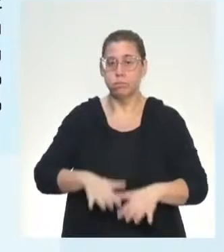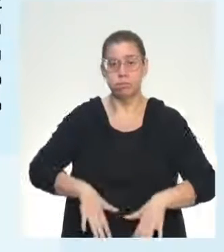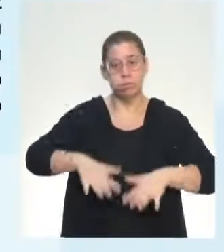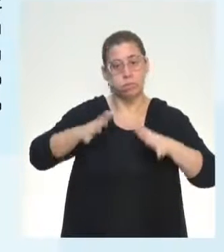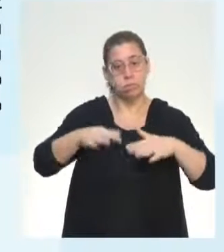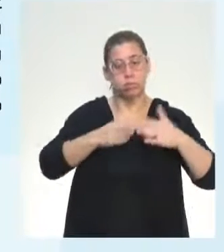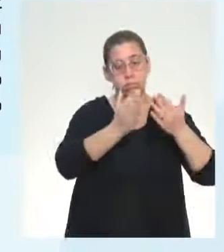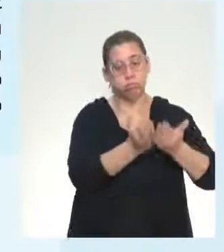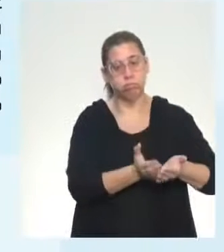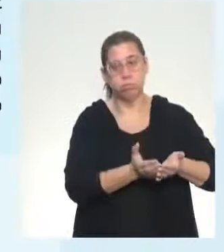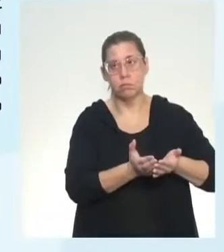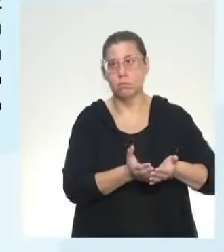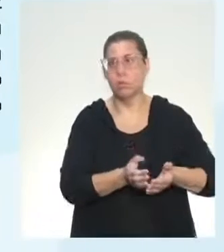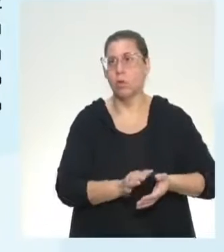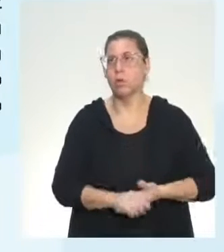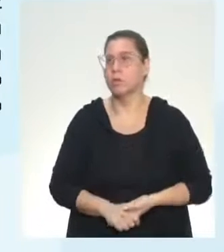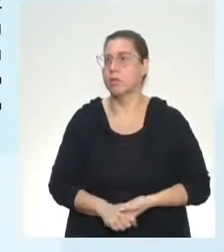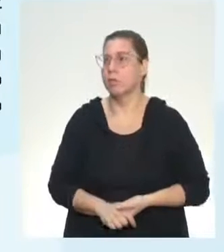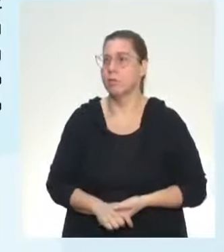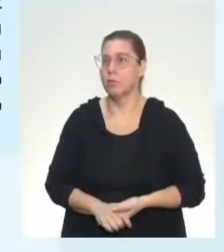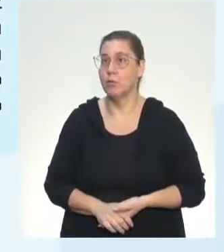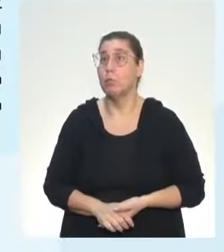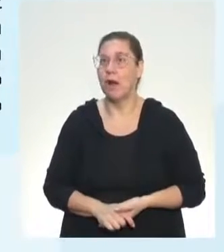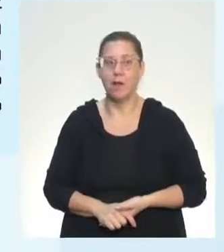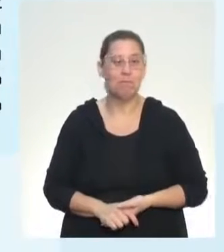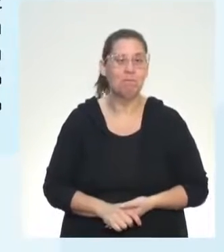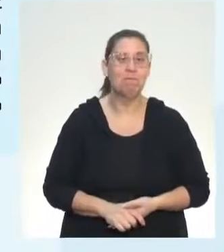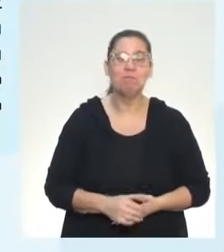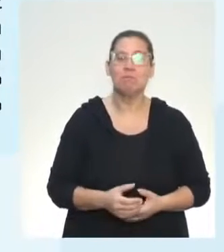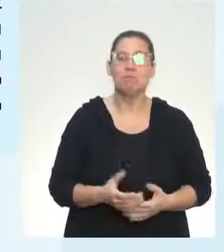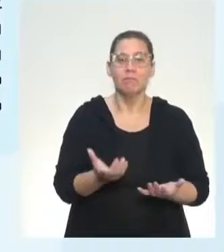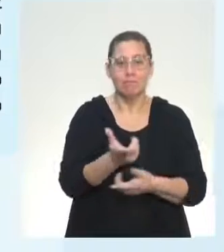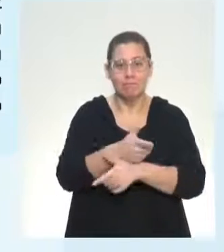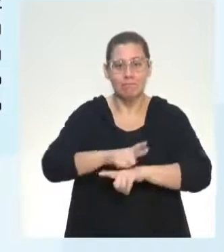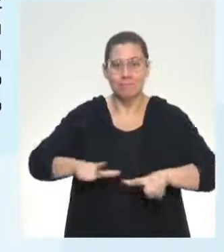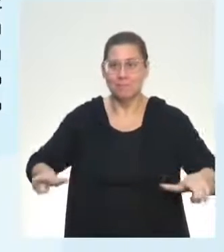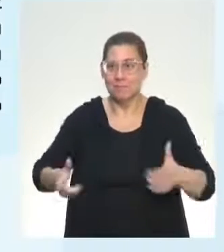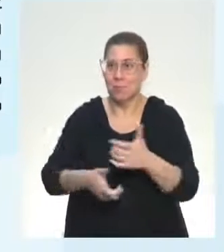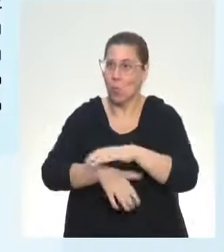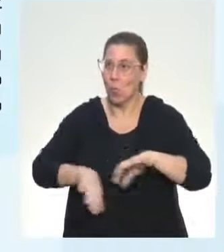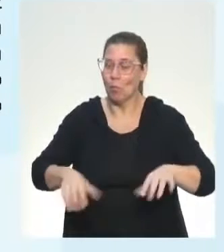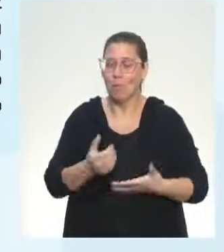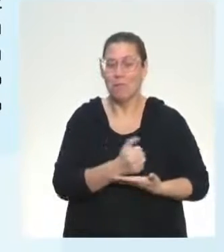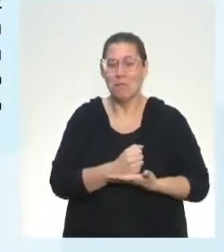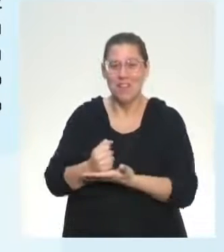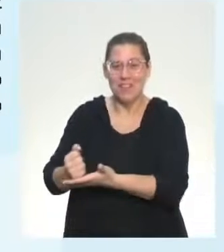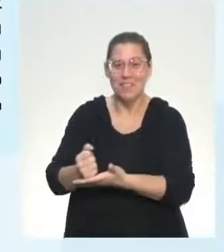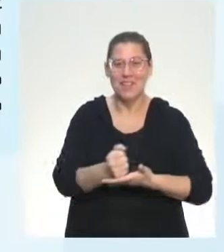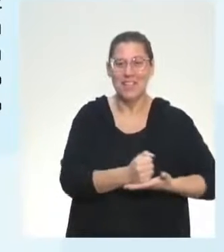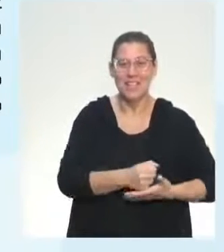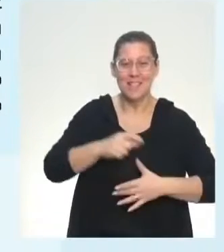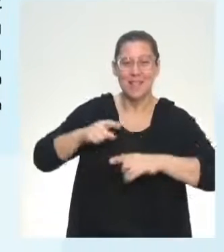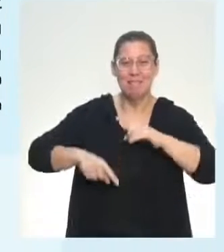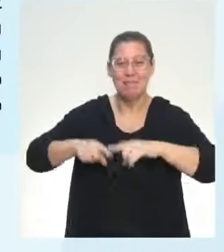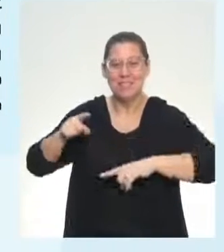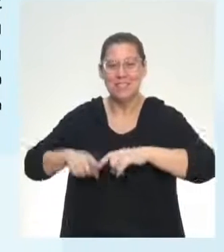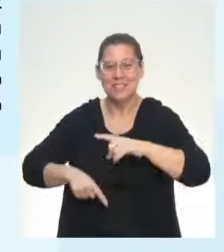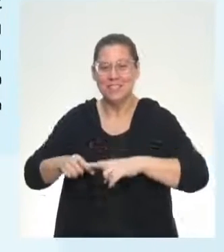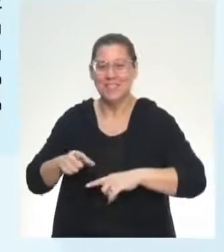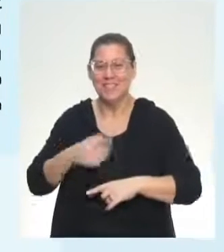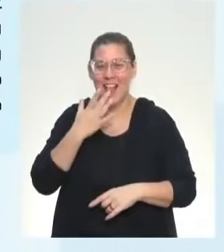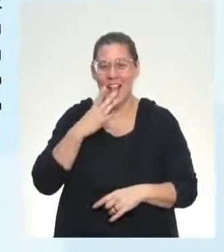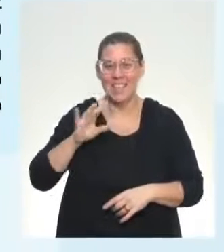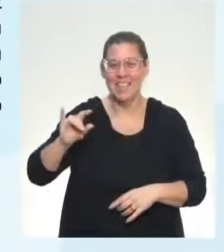africano pelo deserto do Saara, a fim de levar os produtos como sal, noz